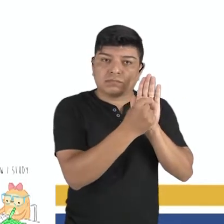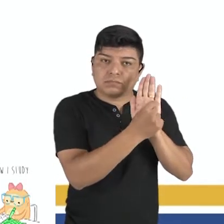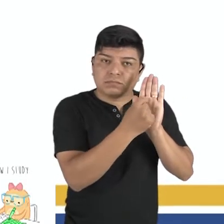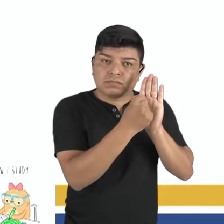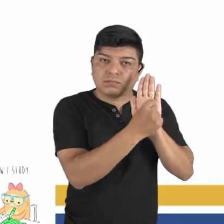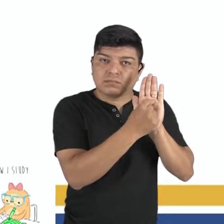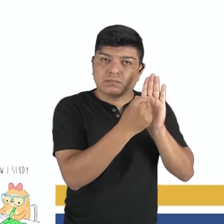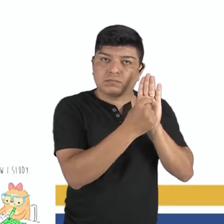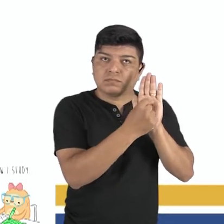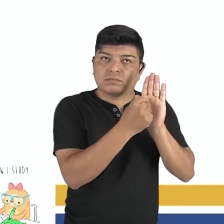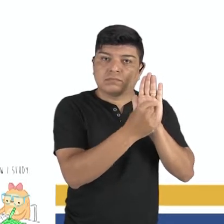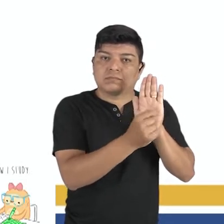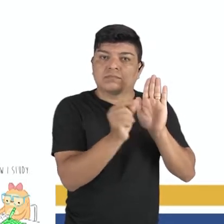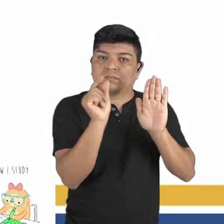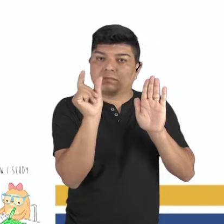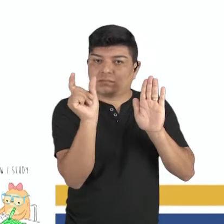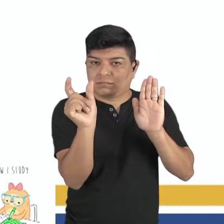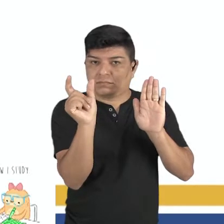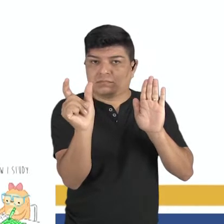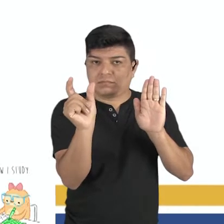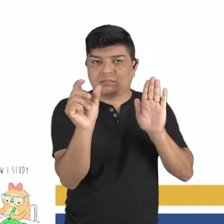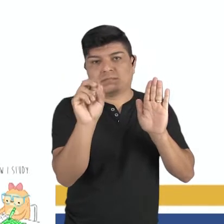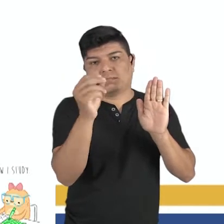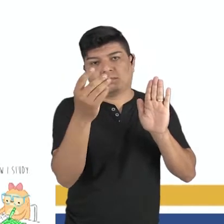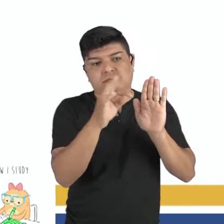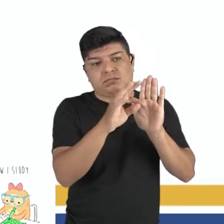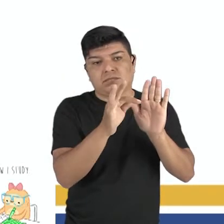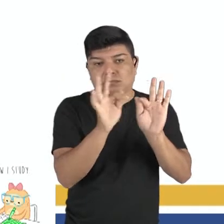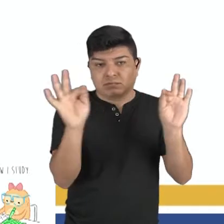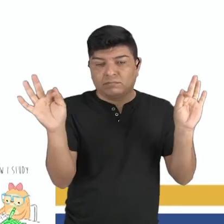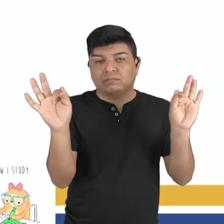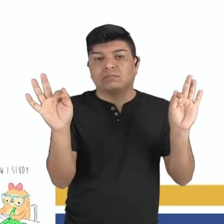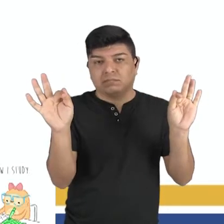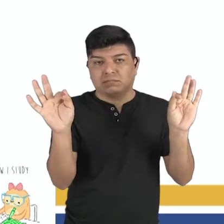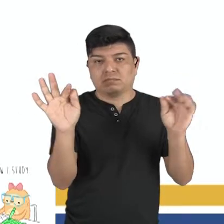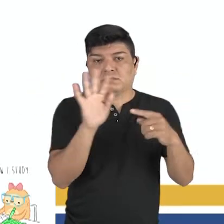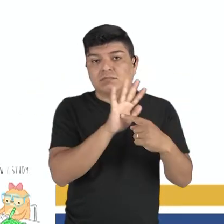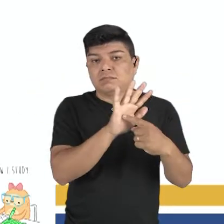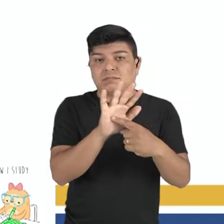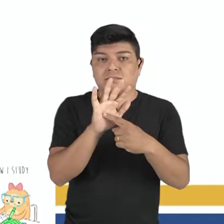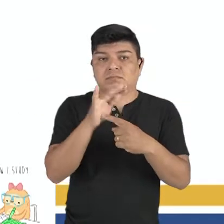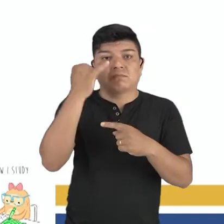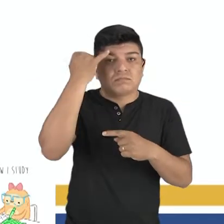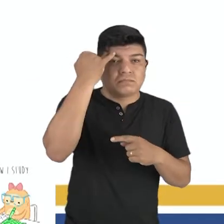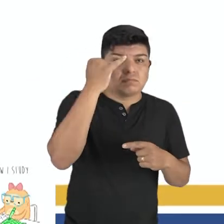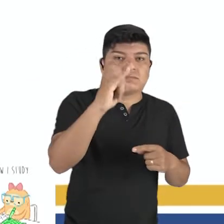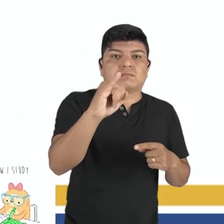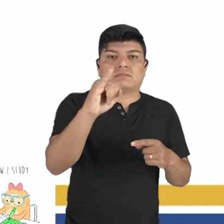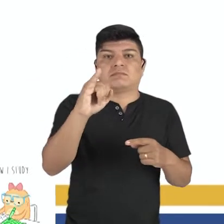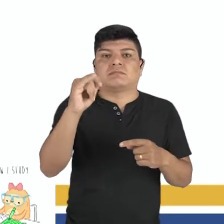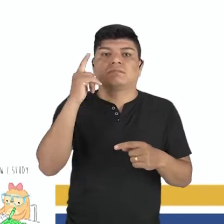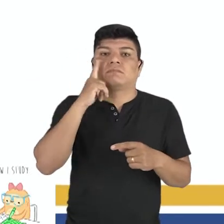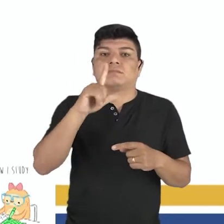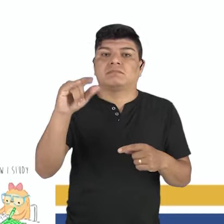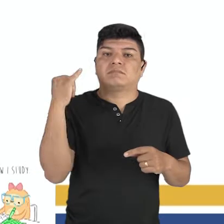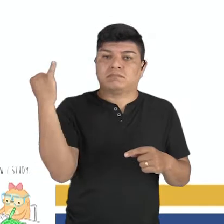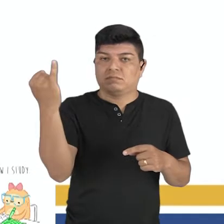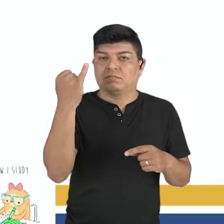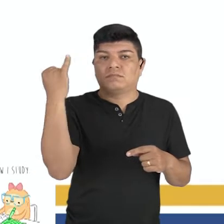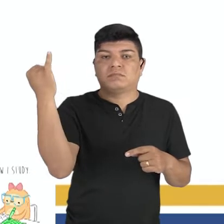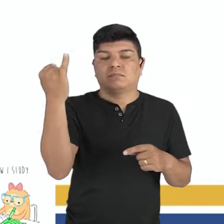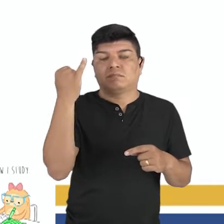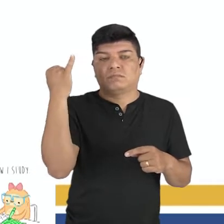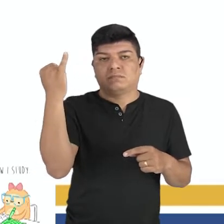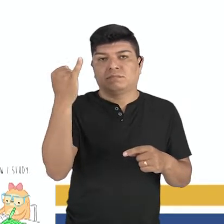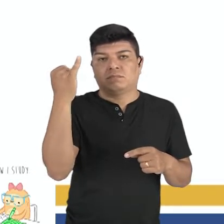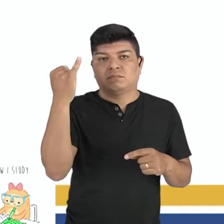ou sublinham passagens de texto quando têm a intenção de quê? Deixar marcada ideias que consideram importantes